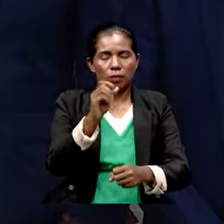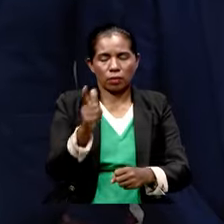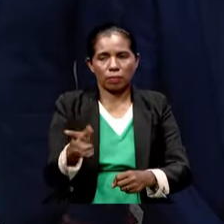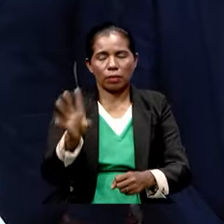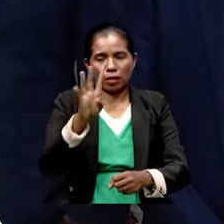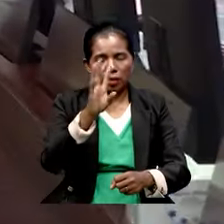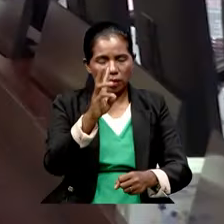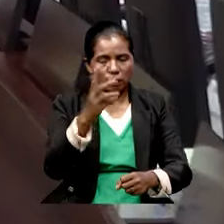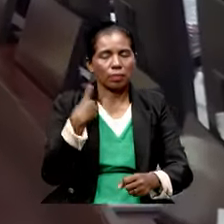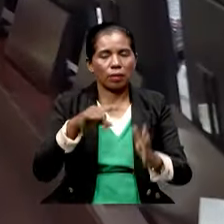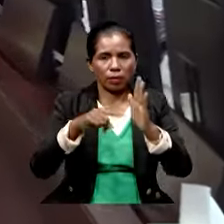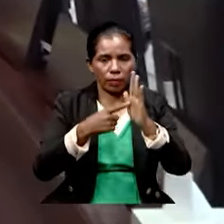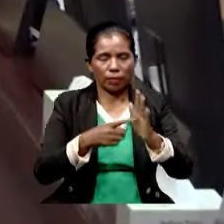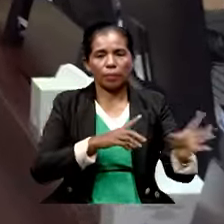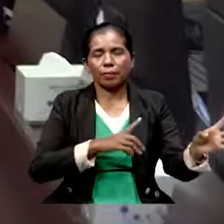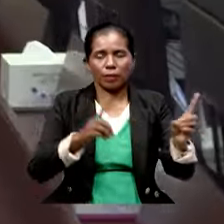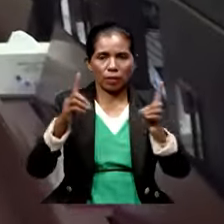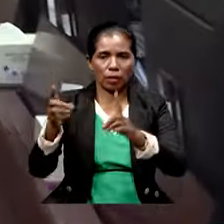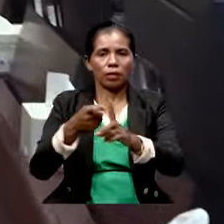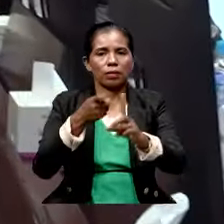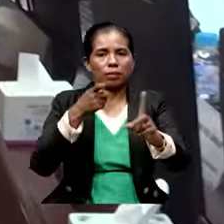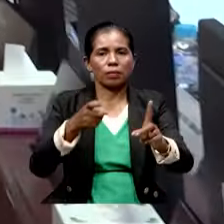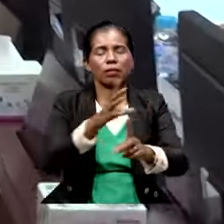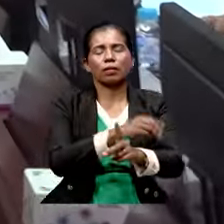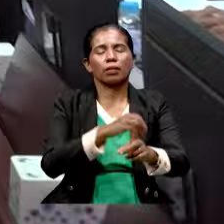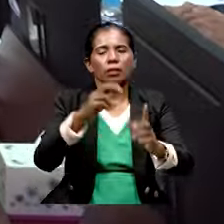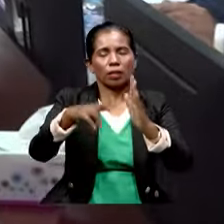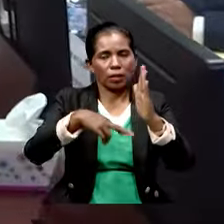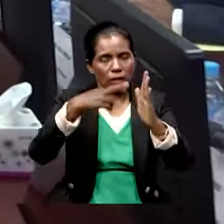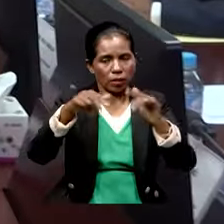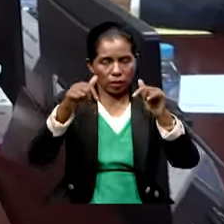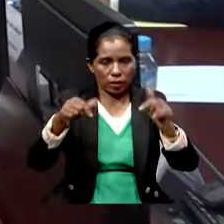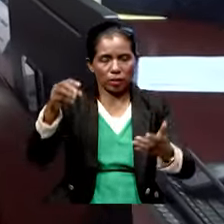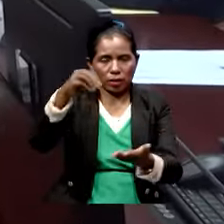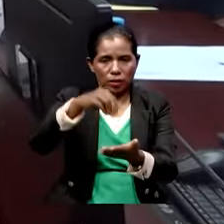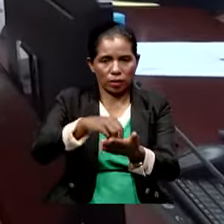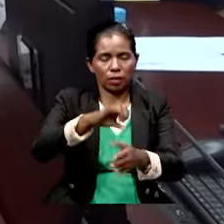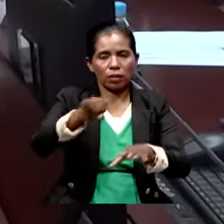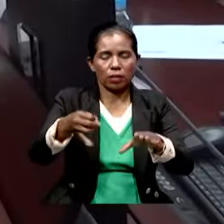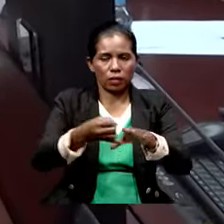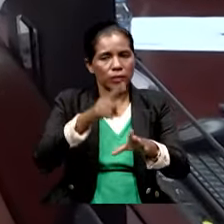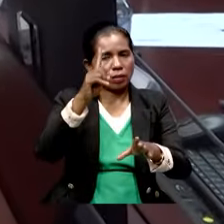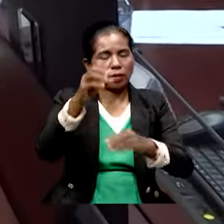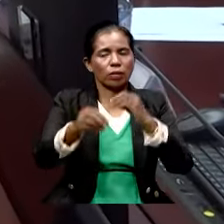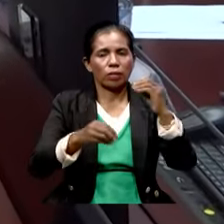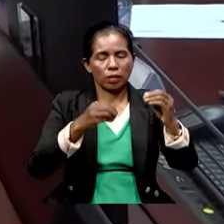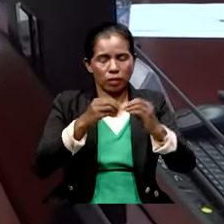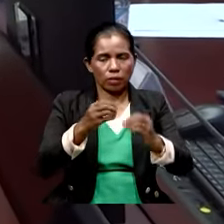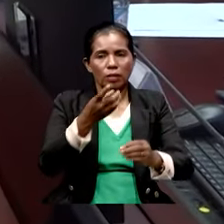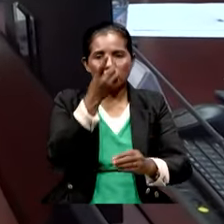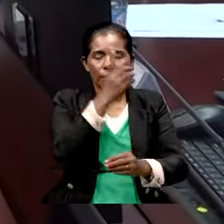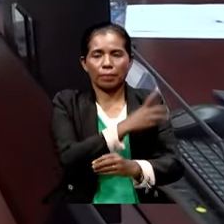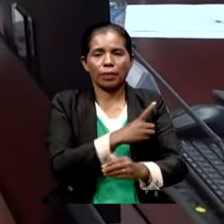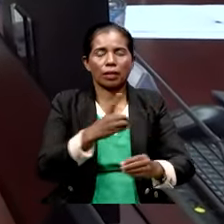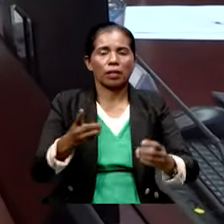2026 da Belhahuona. Implementação do currículo IDANE se promove abordagem inclusiva IDA com a diversidade, além